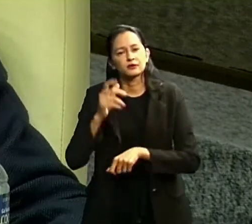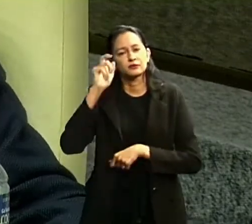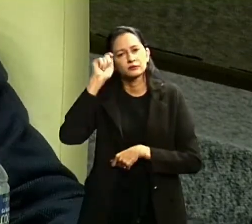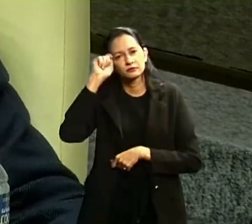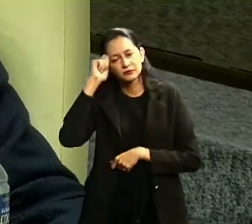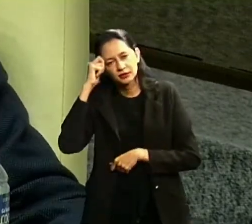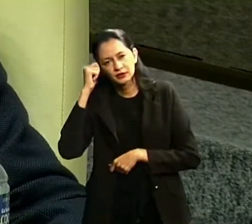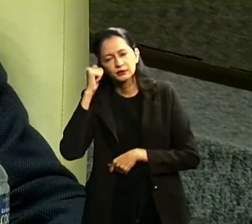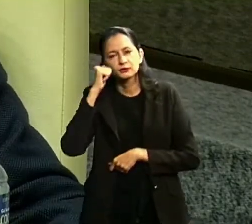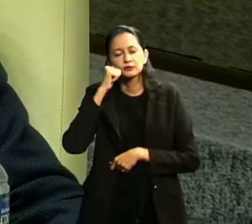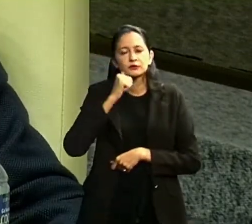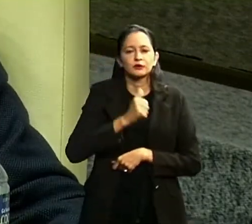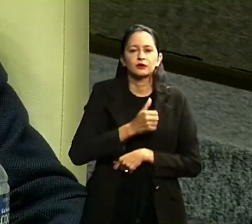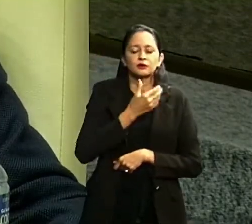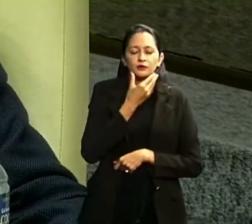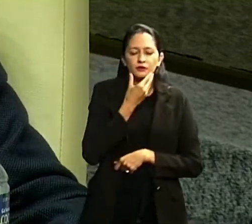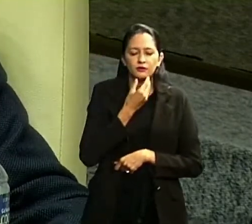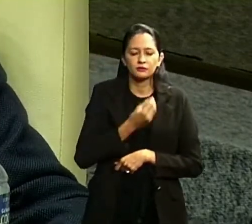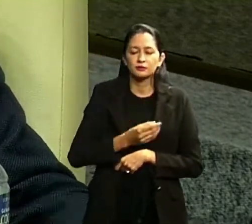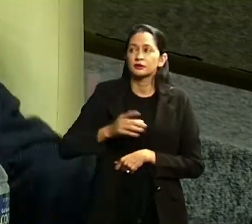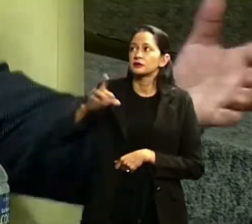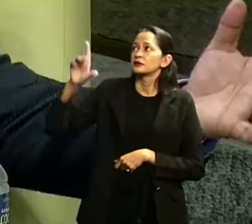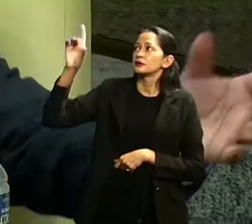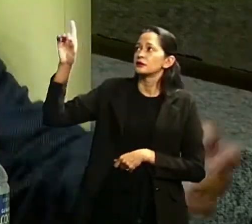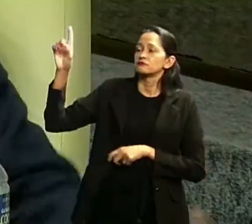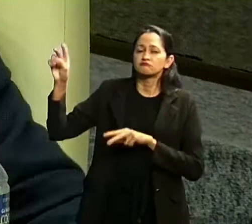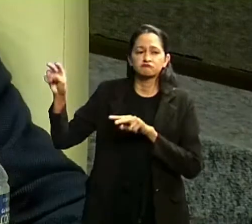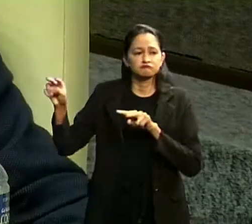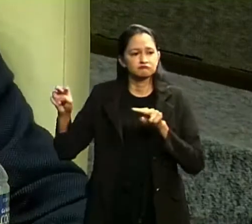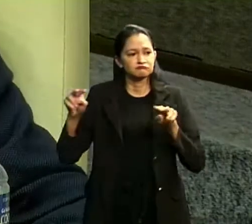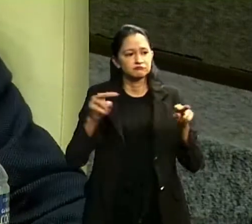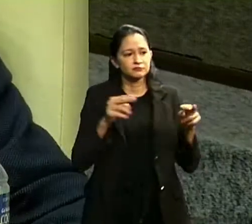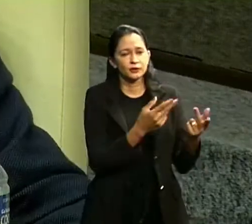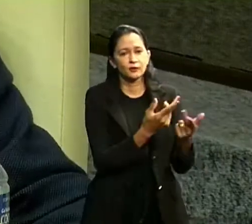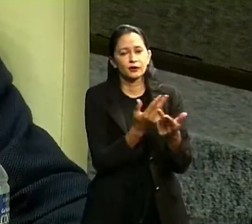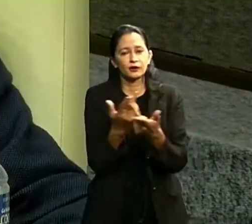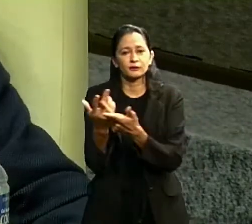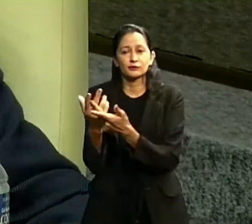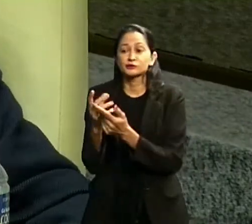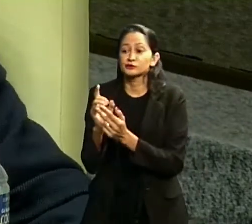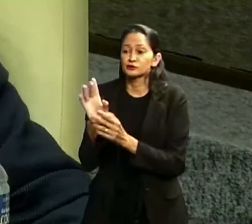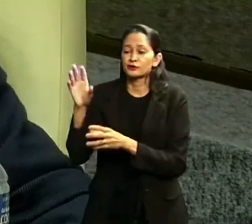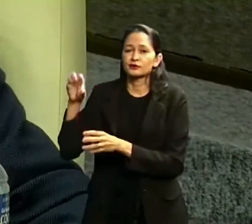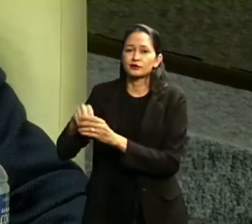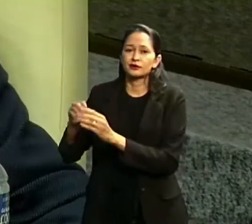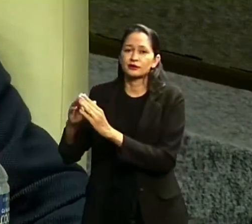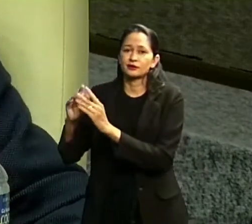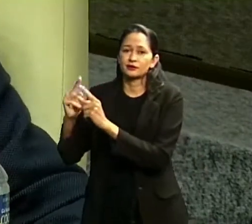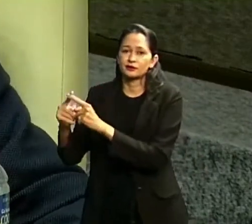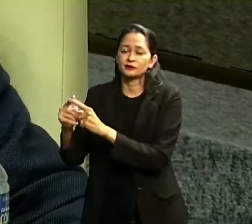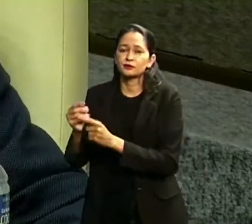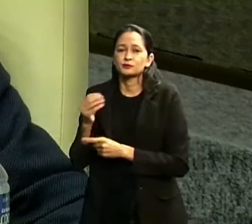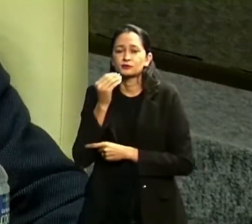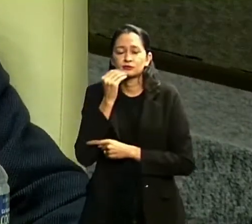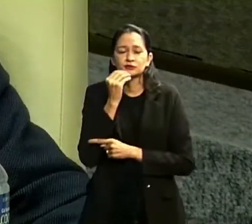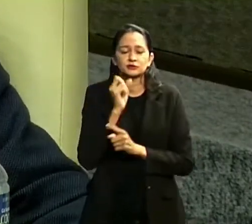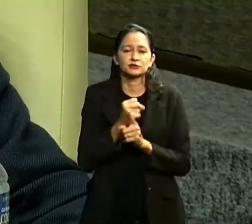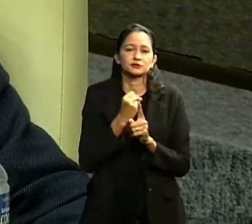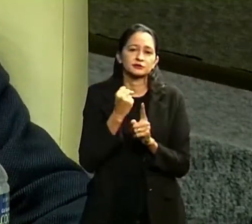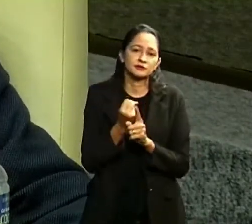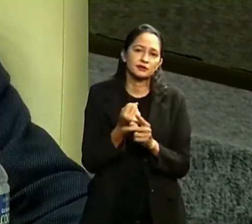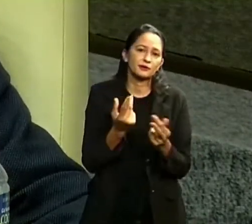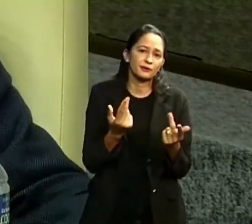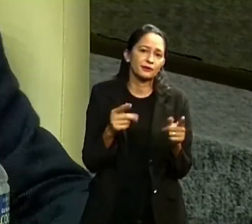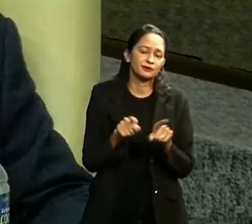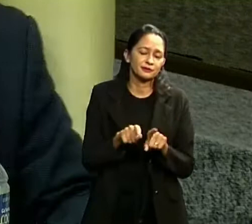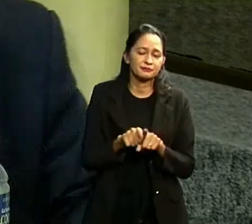todos iguais. Inclusive, perante o nosso Senhor, nós somos todos iguais, mas só na igreja, né? Podia ser na sociedade. Parabéns, que Deus ilumine a caminhada da